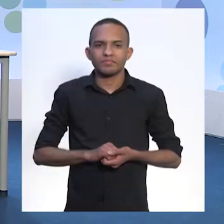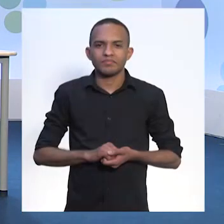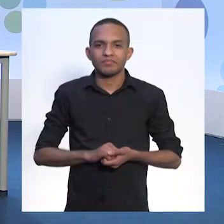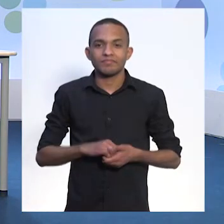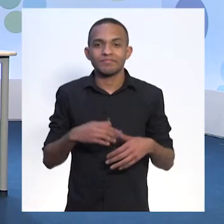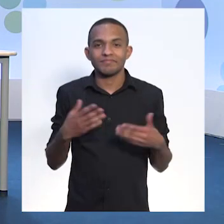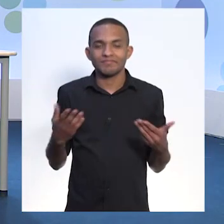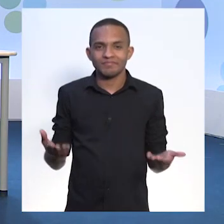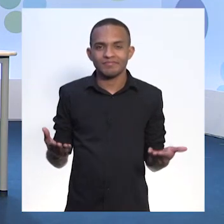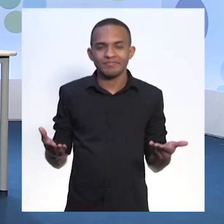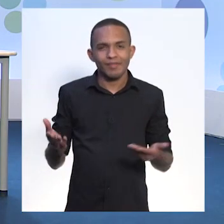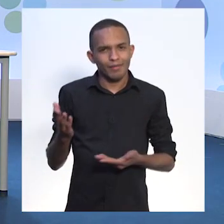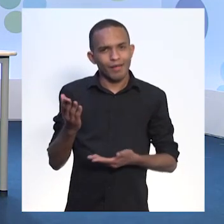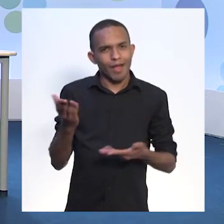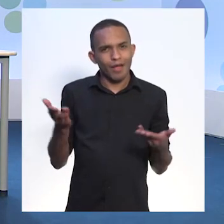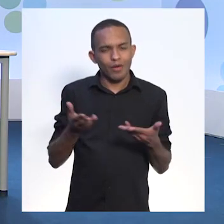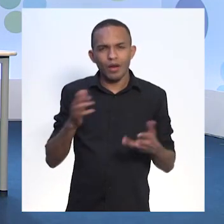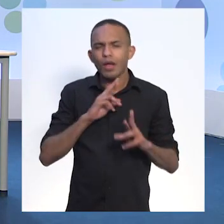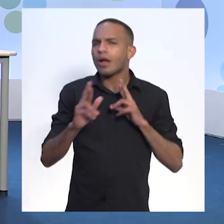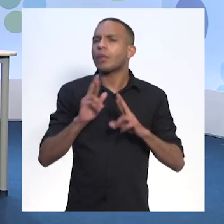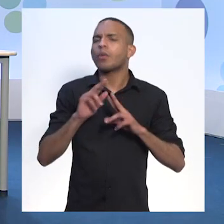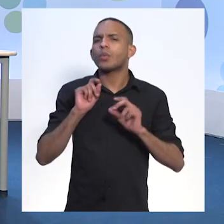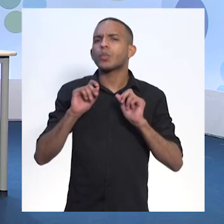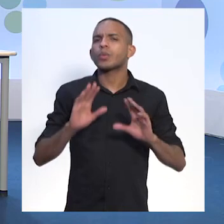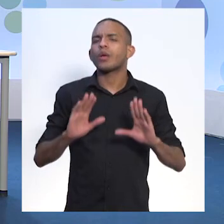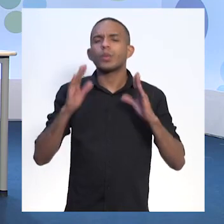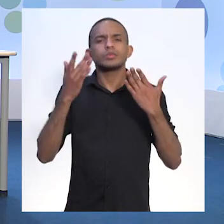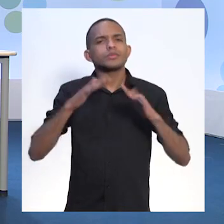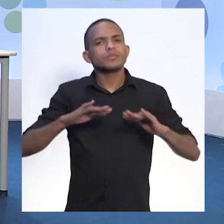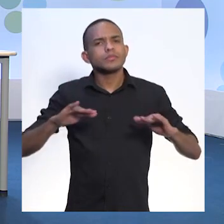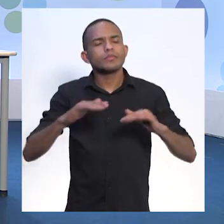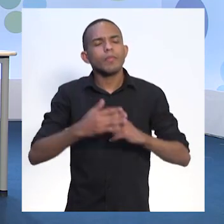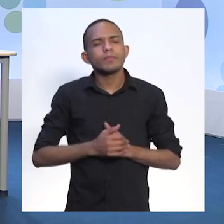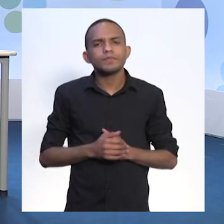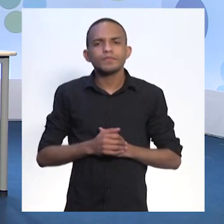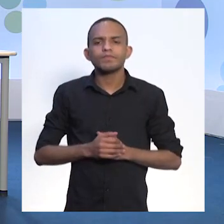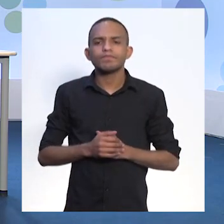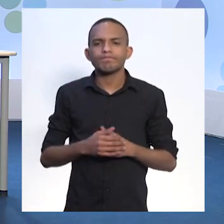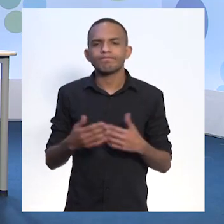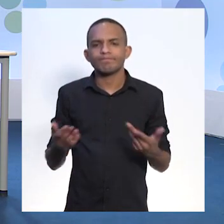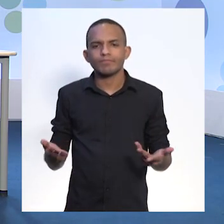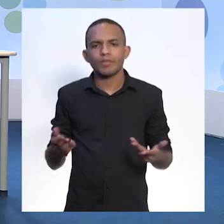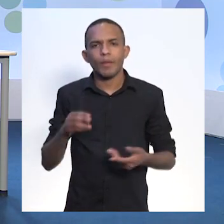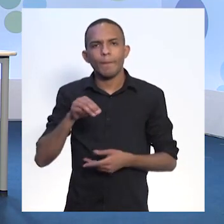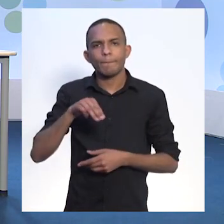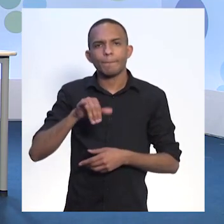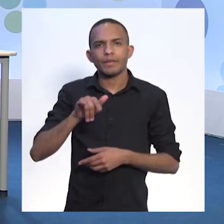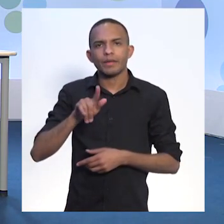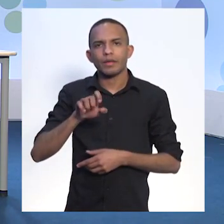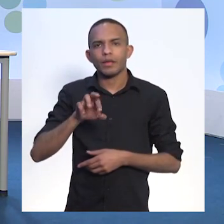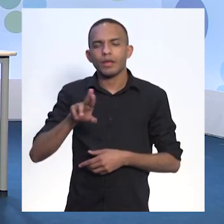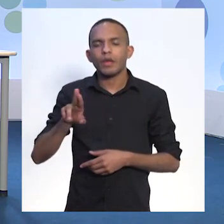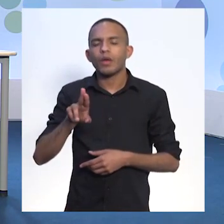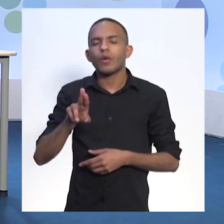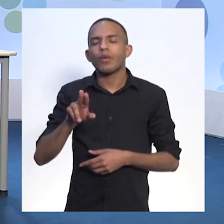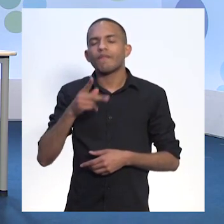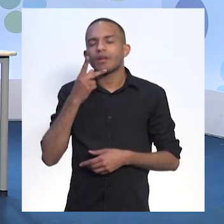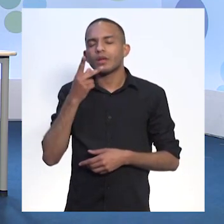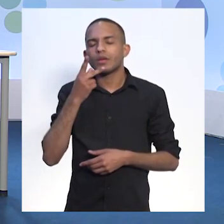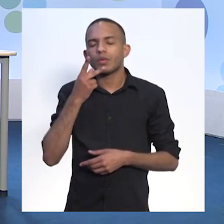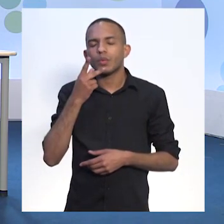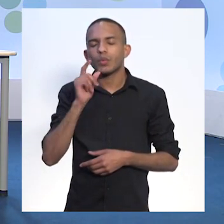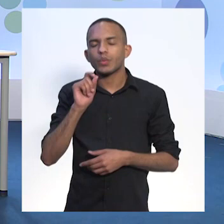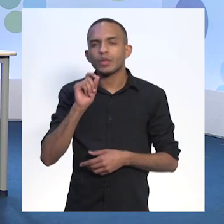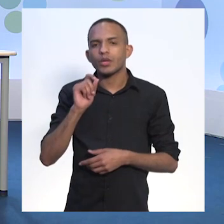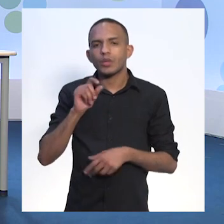E aí, vamos lá, Andréia, respostas. O que aconteceu? Vamos lá. O Miguel colocou: o anel some.